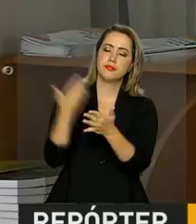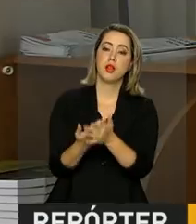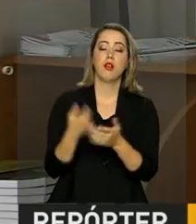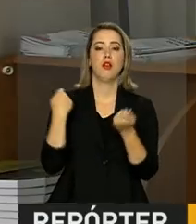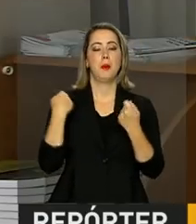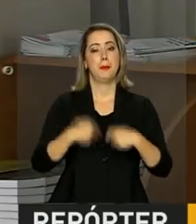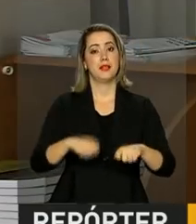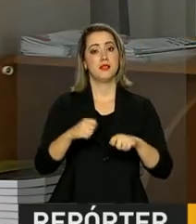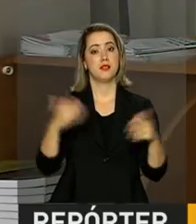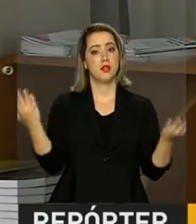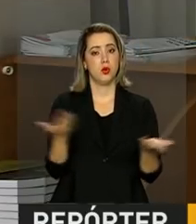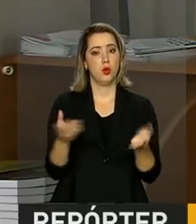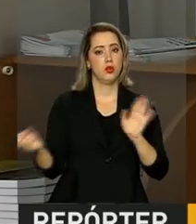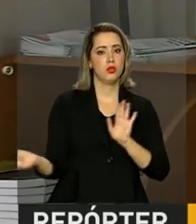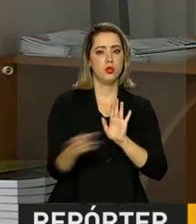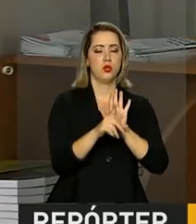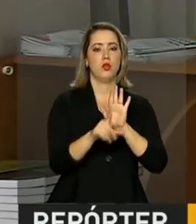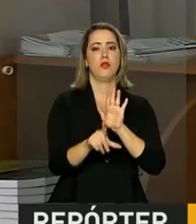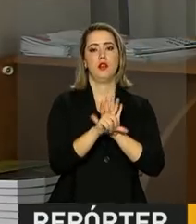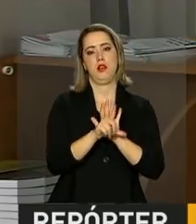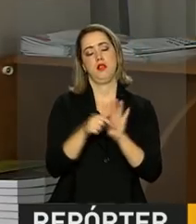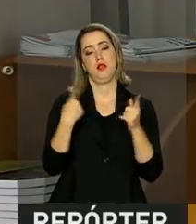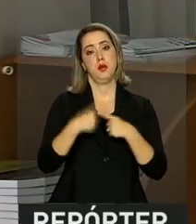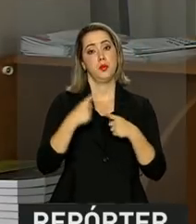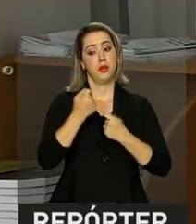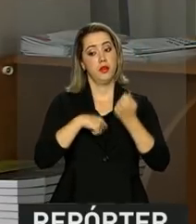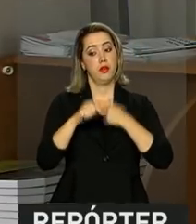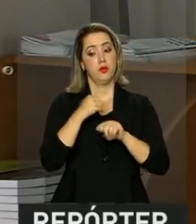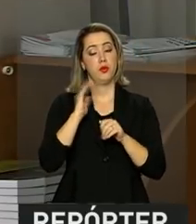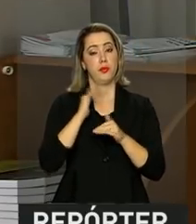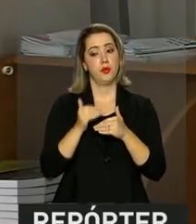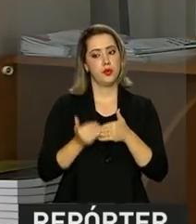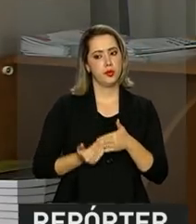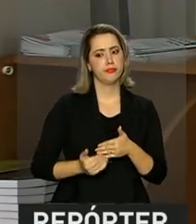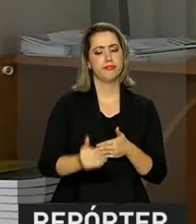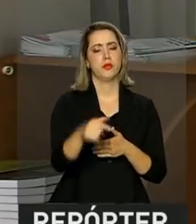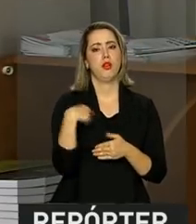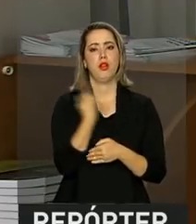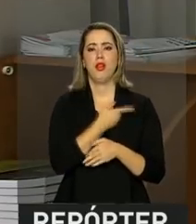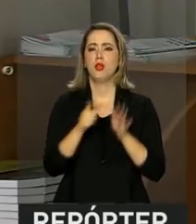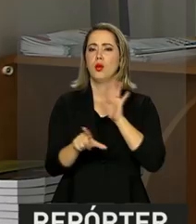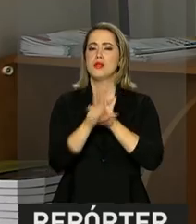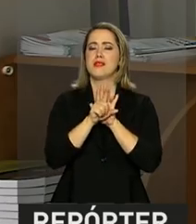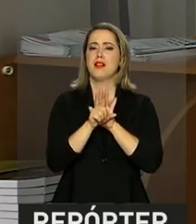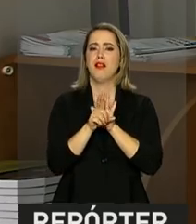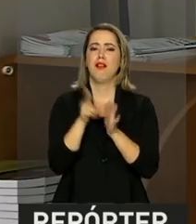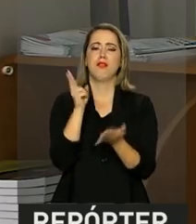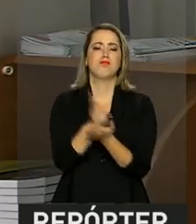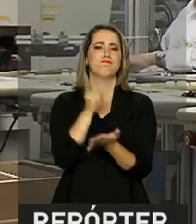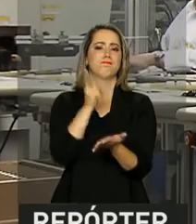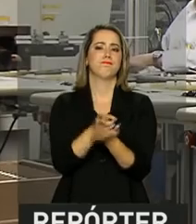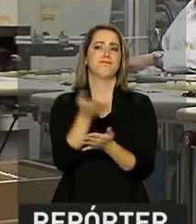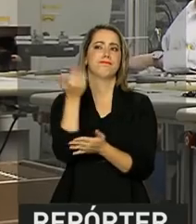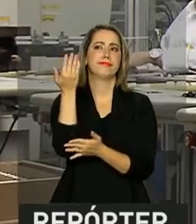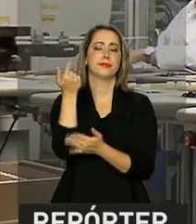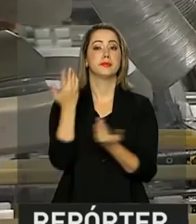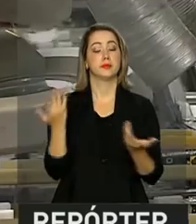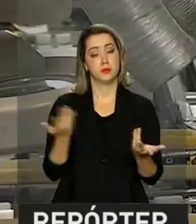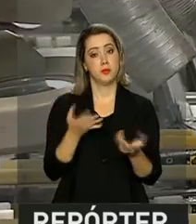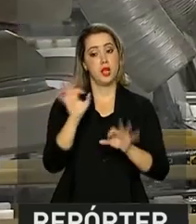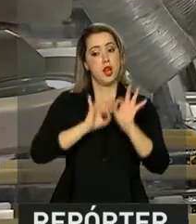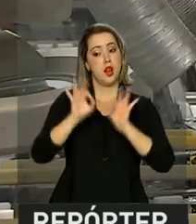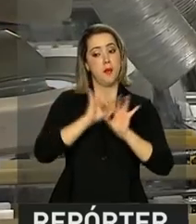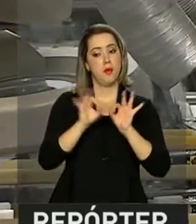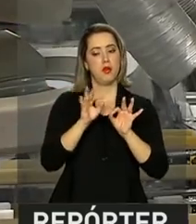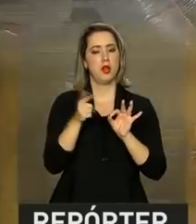tempos modernos. A economia evoluiu muito e a nossa legislação permaneceu no passado. Adequar